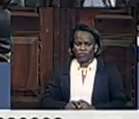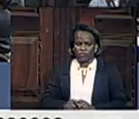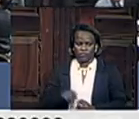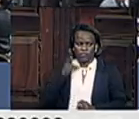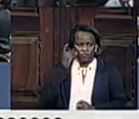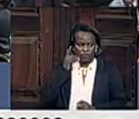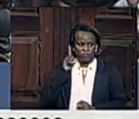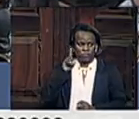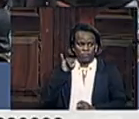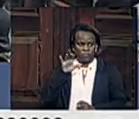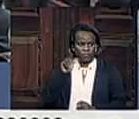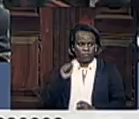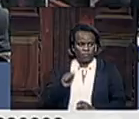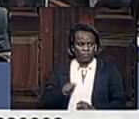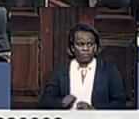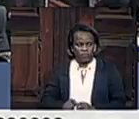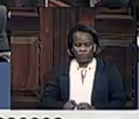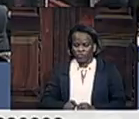Deputado Dica.